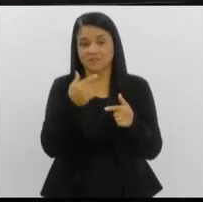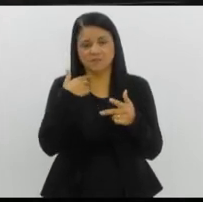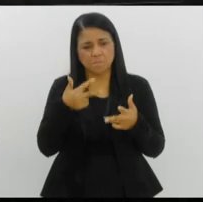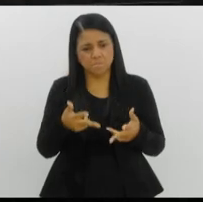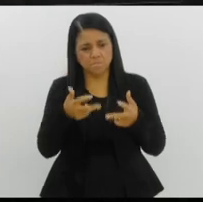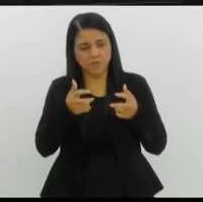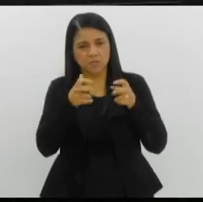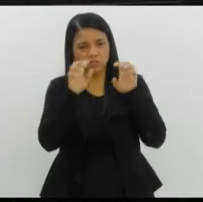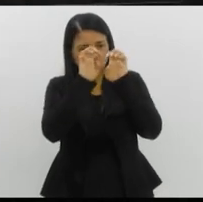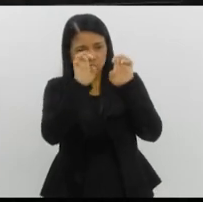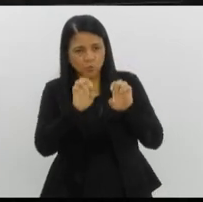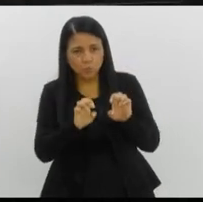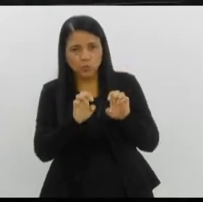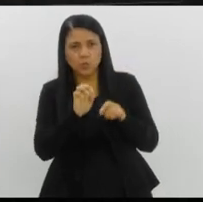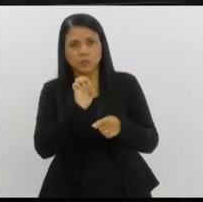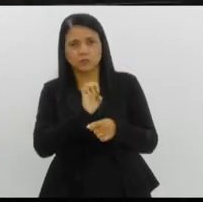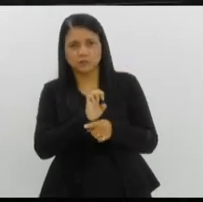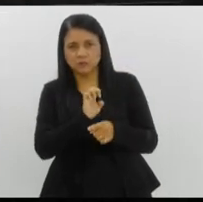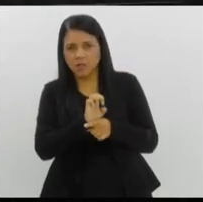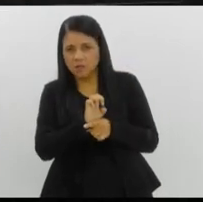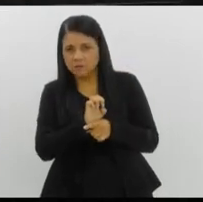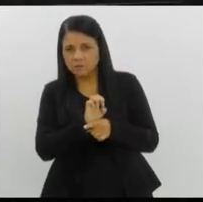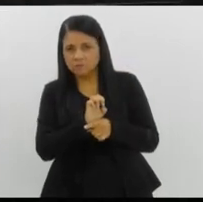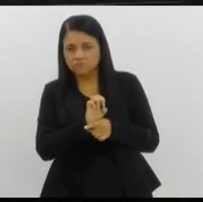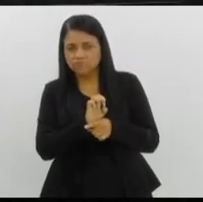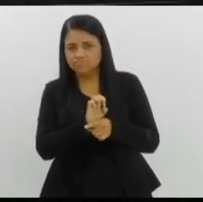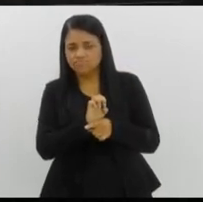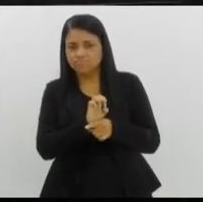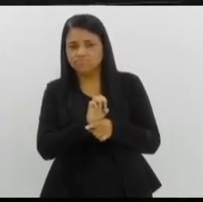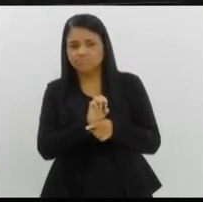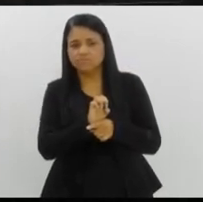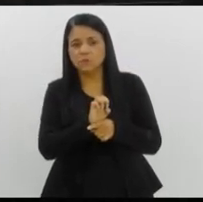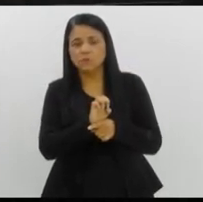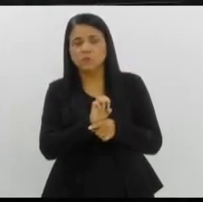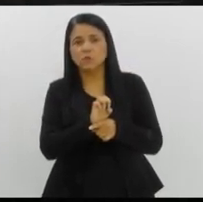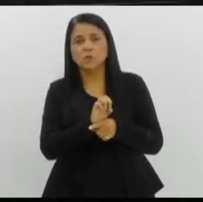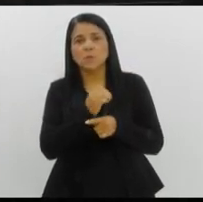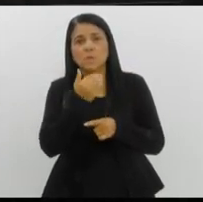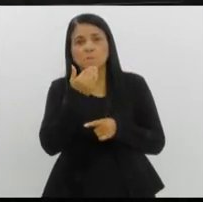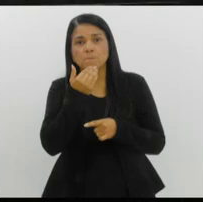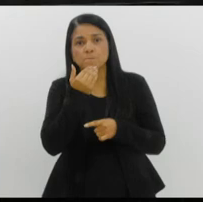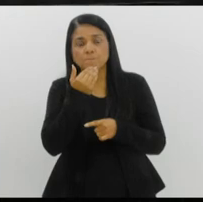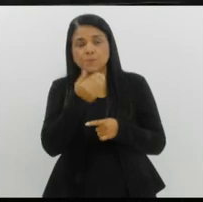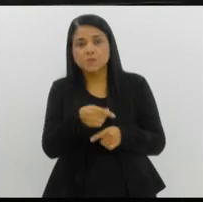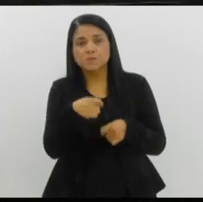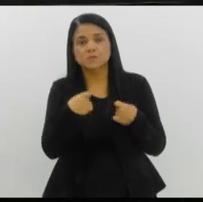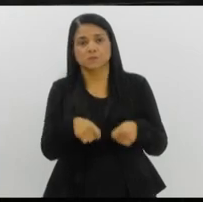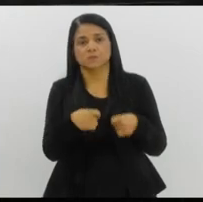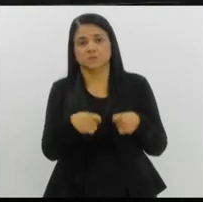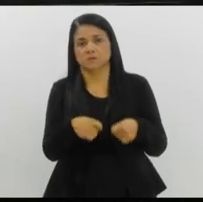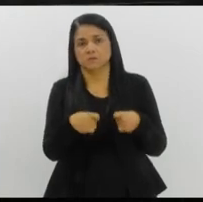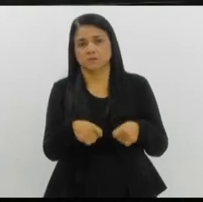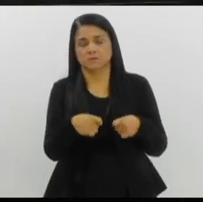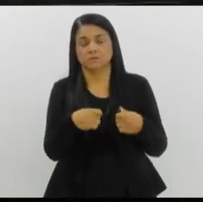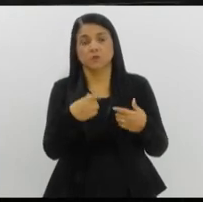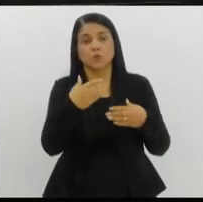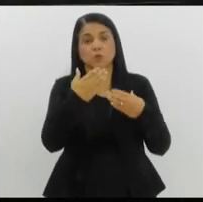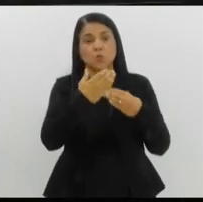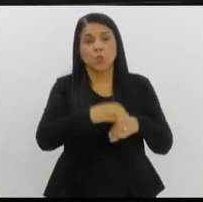Estado hoje, o que se mais demanda é concurso público. não para de